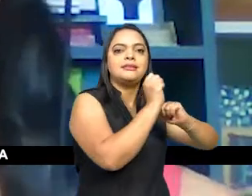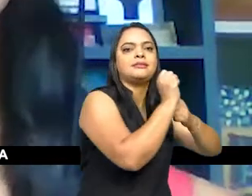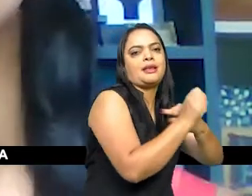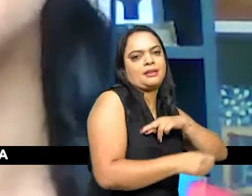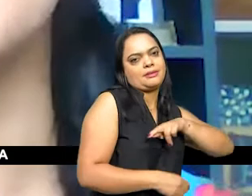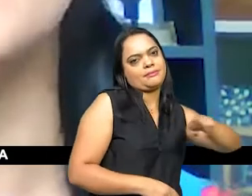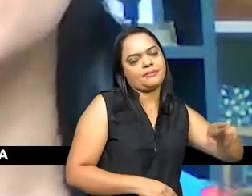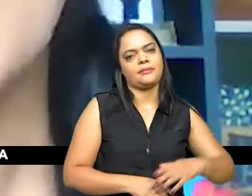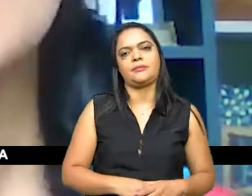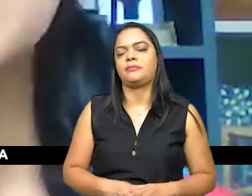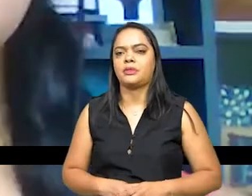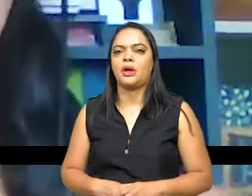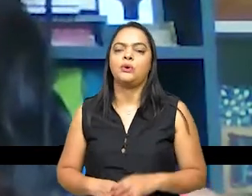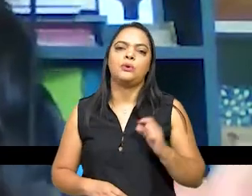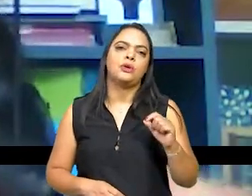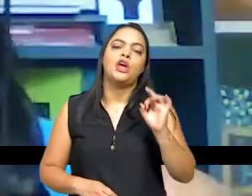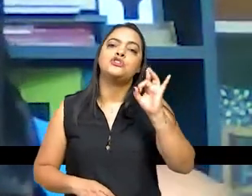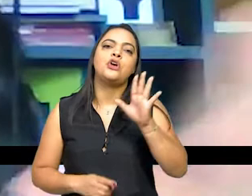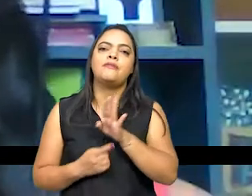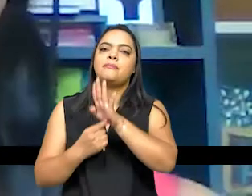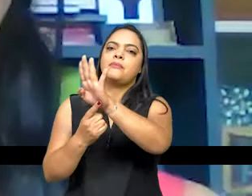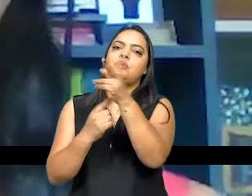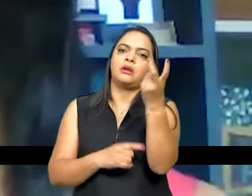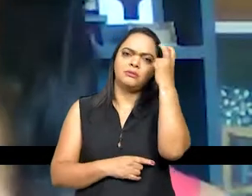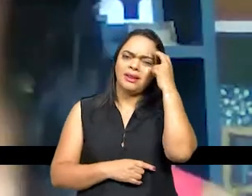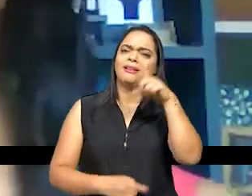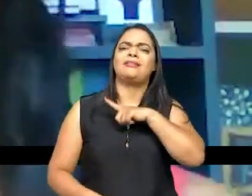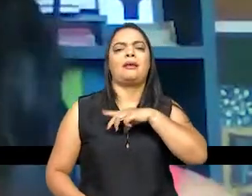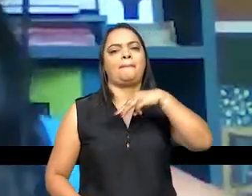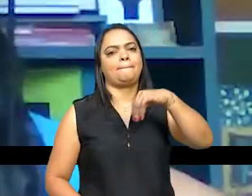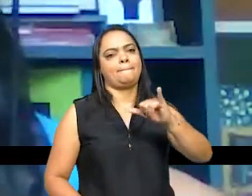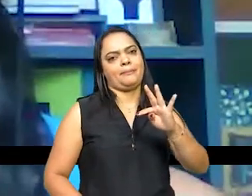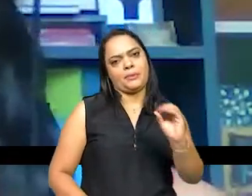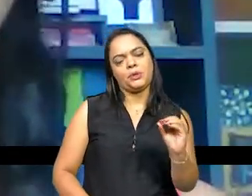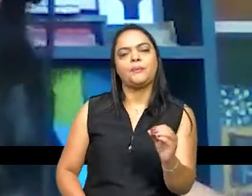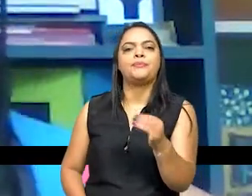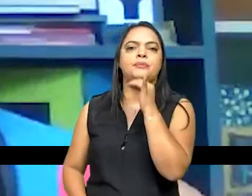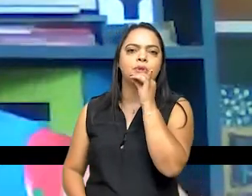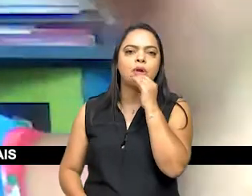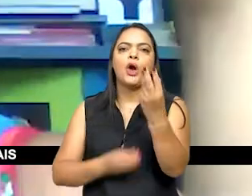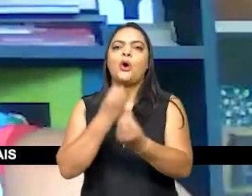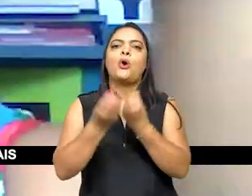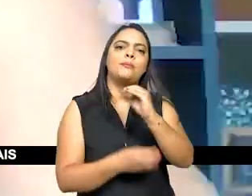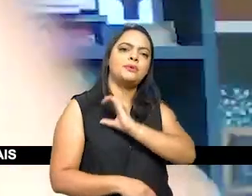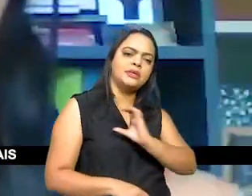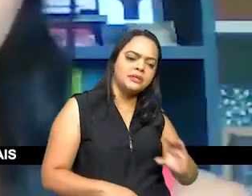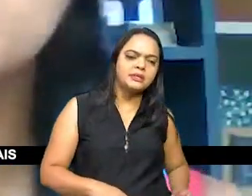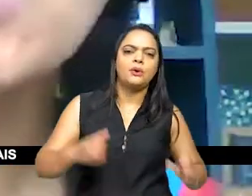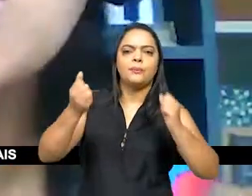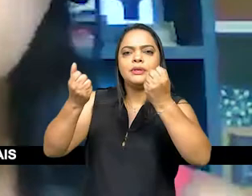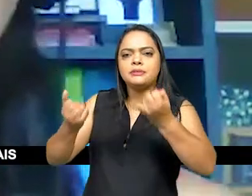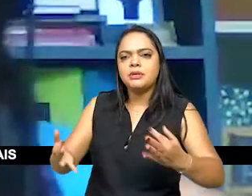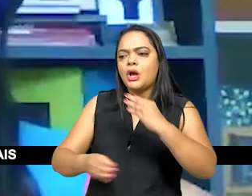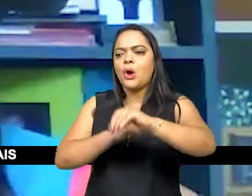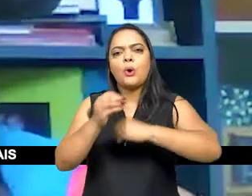de interculturalidade. A gente tem os grandes mitos, né? Então, assim, como é que o cristianismo vai explicar isso? Como é que o judaísmo explica isso? Como é